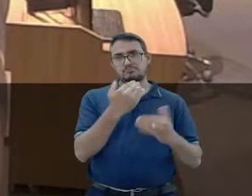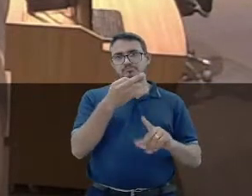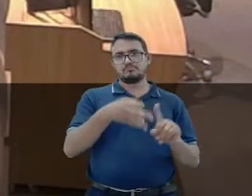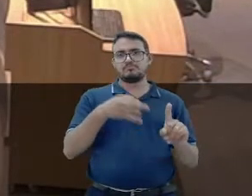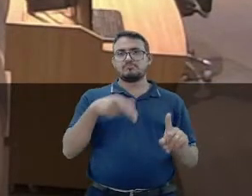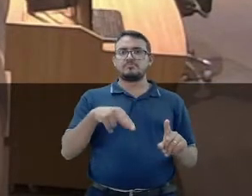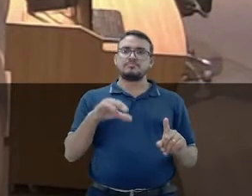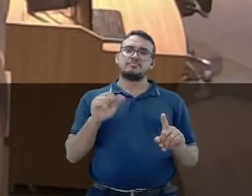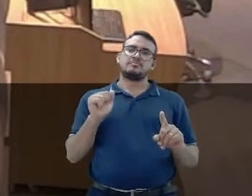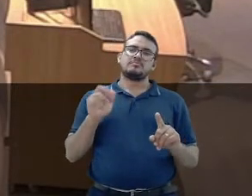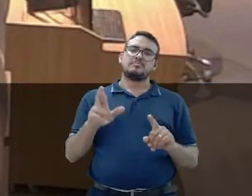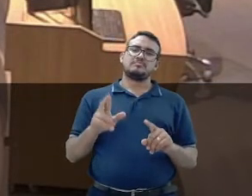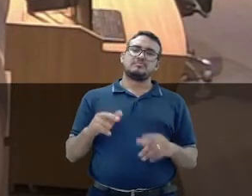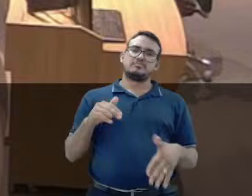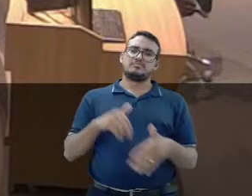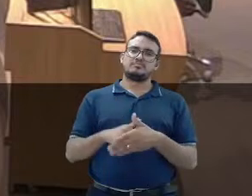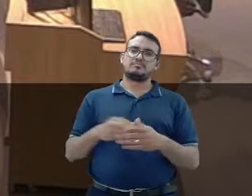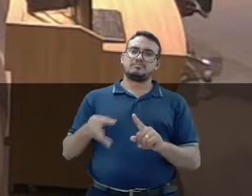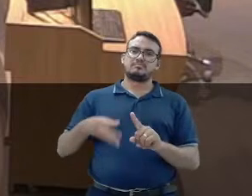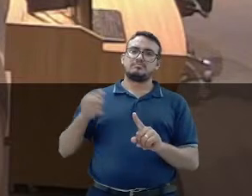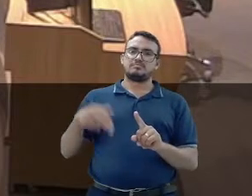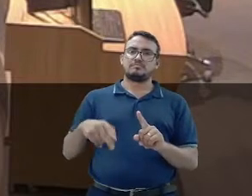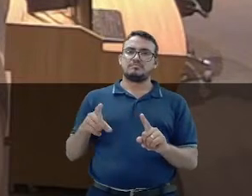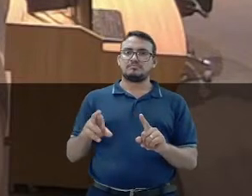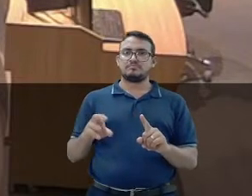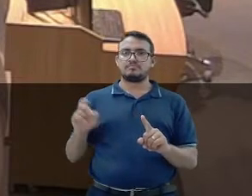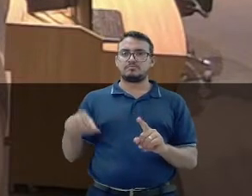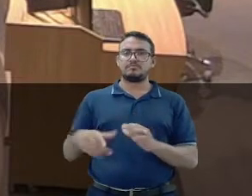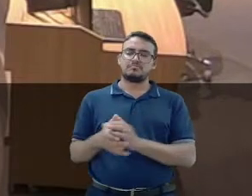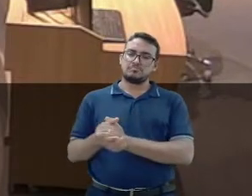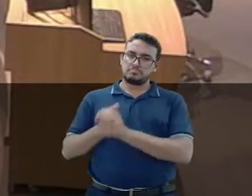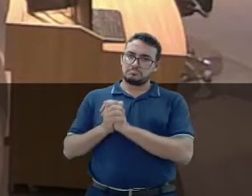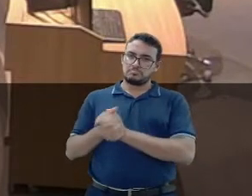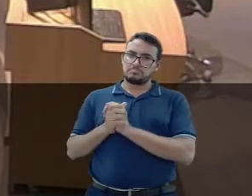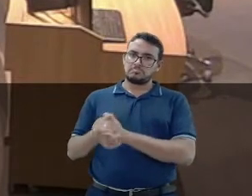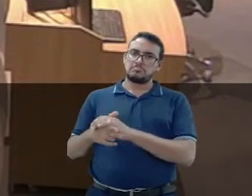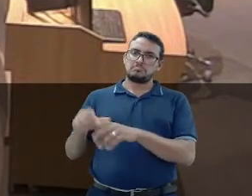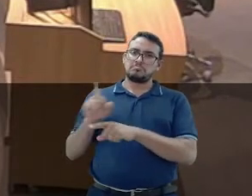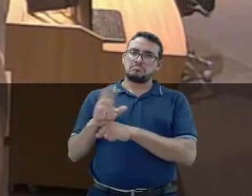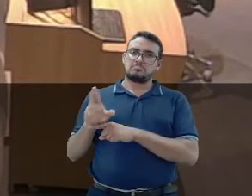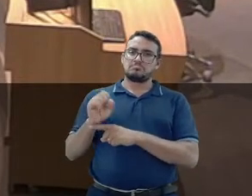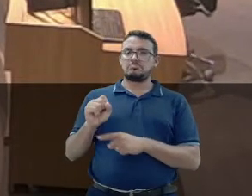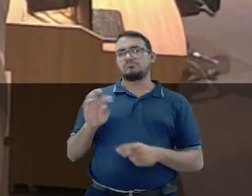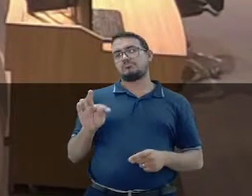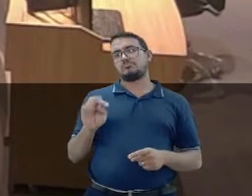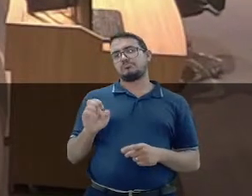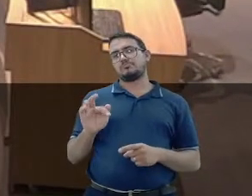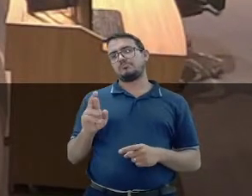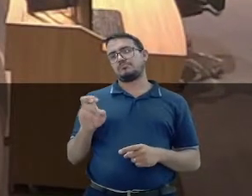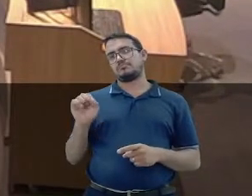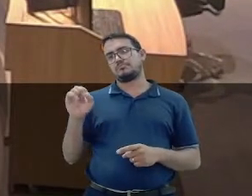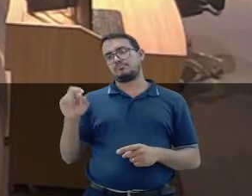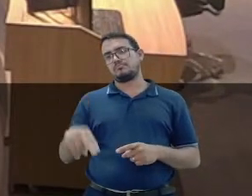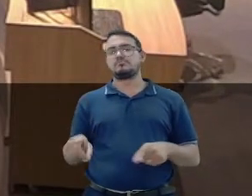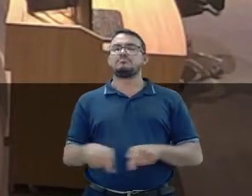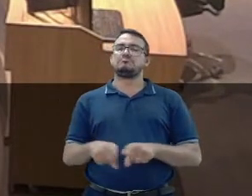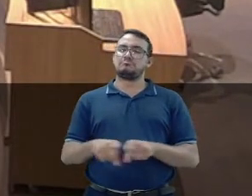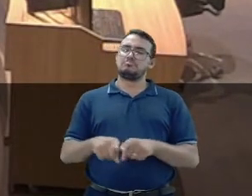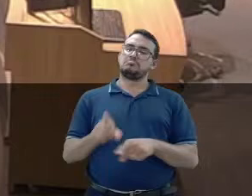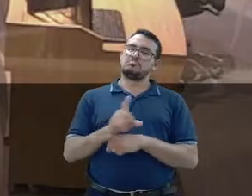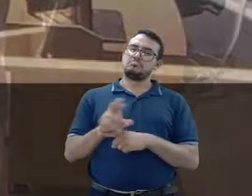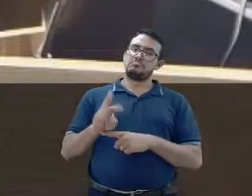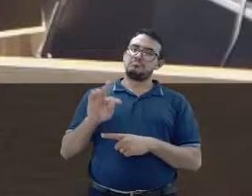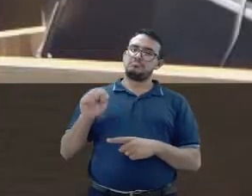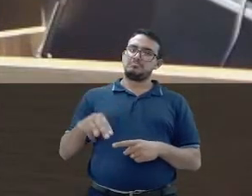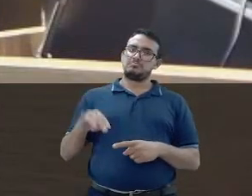vota, desembargador André? Senhor presidente, cumprimento o doutor Stepherson e a doutora Tami pelas sustentações